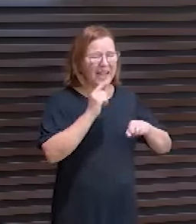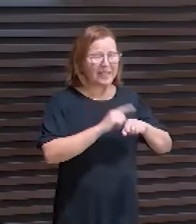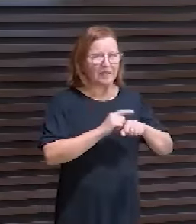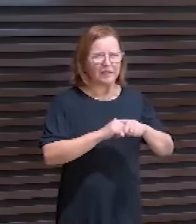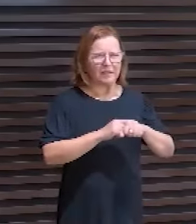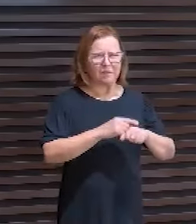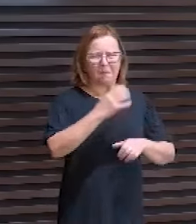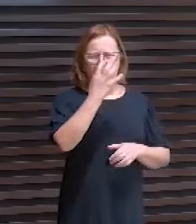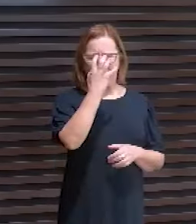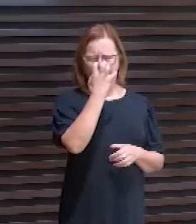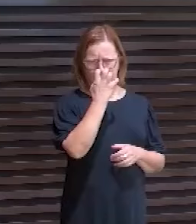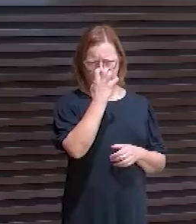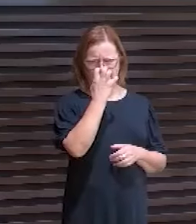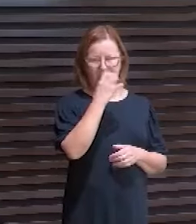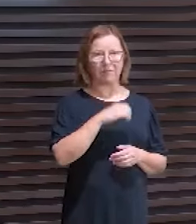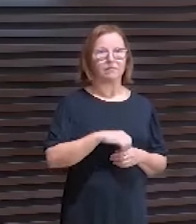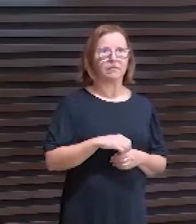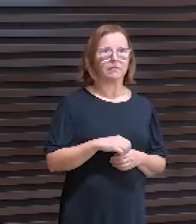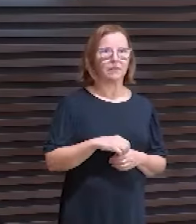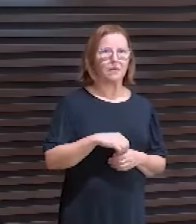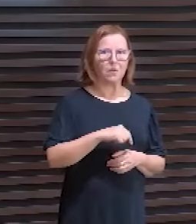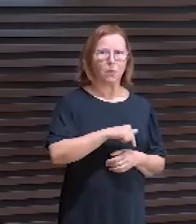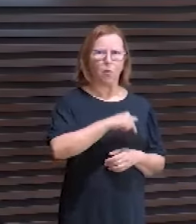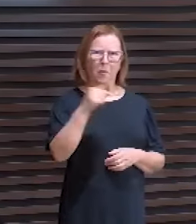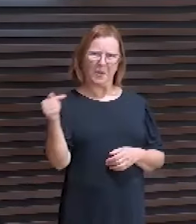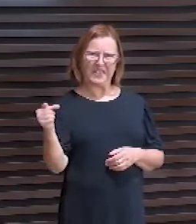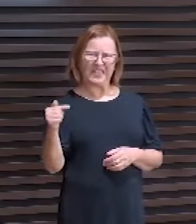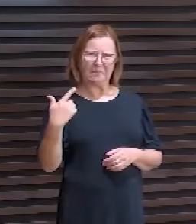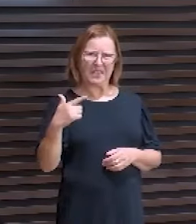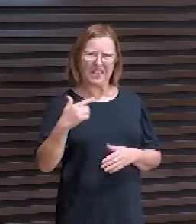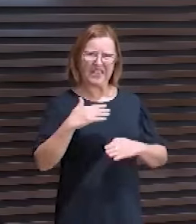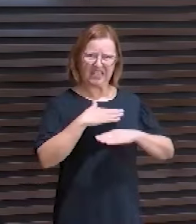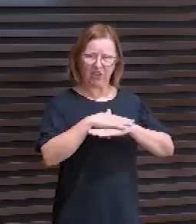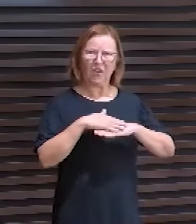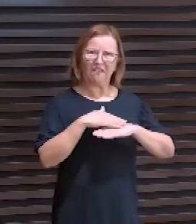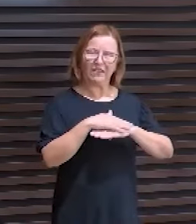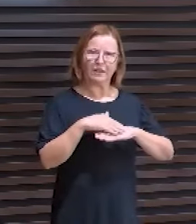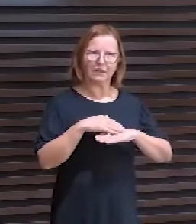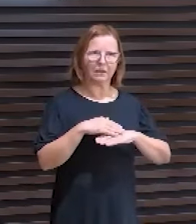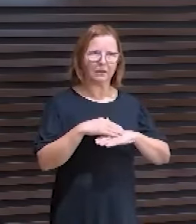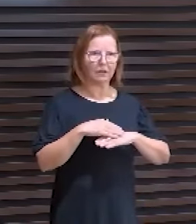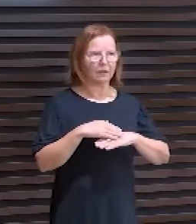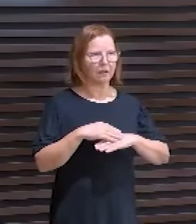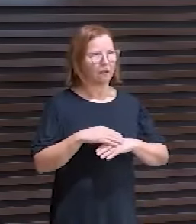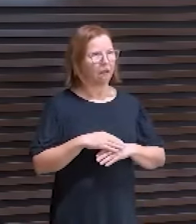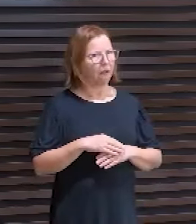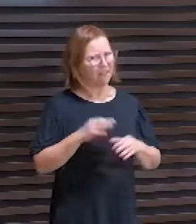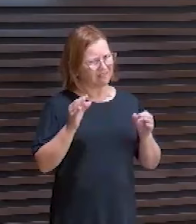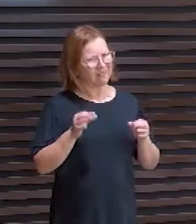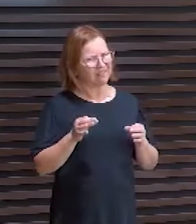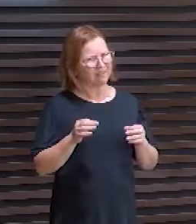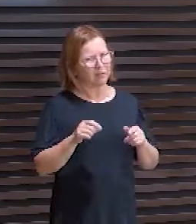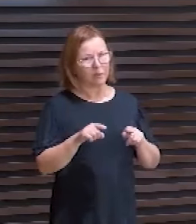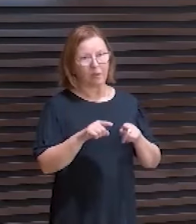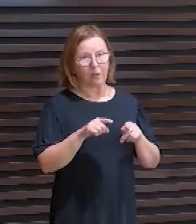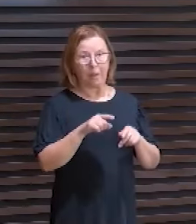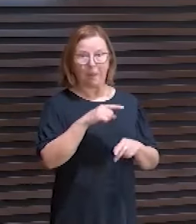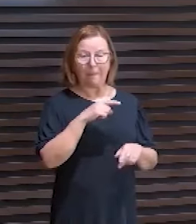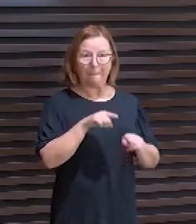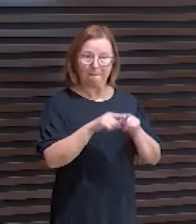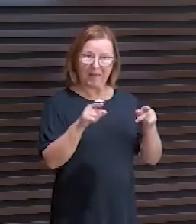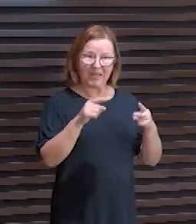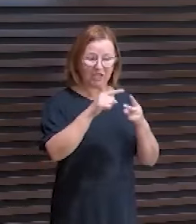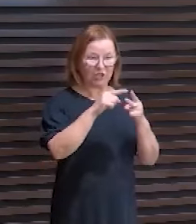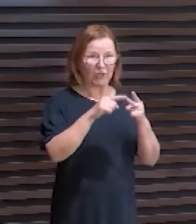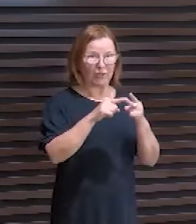emburrado uma semana sem conversar é mole mas a gente era irmão e quando é marido